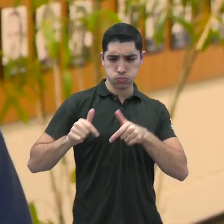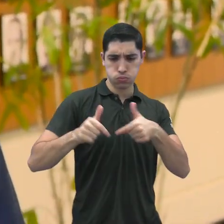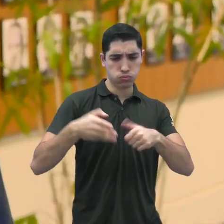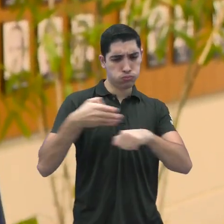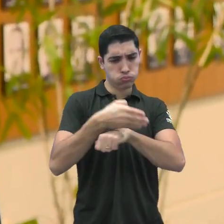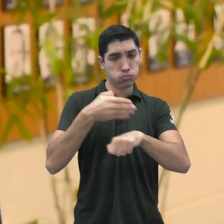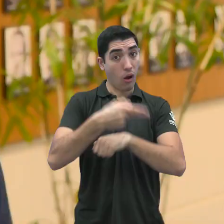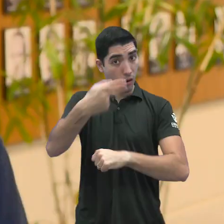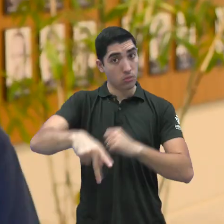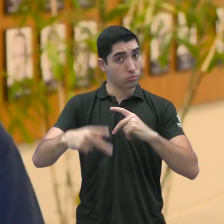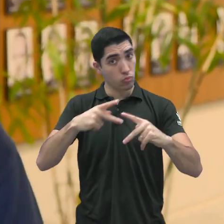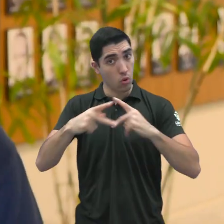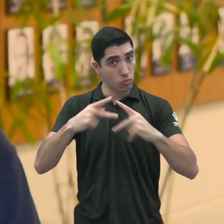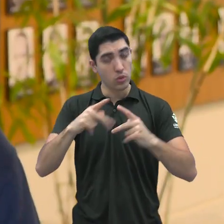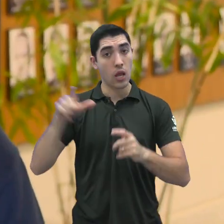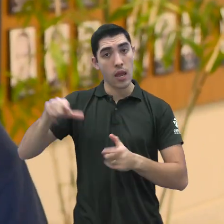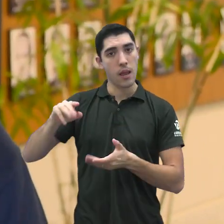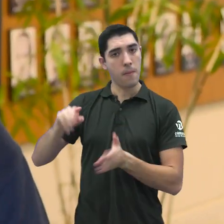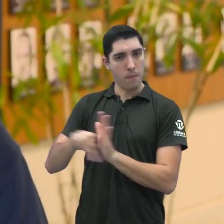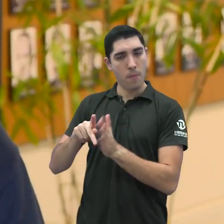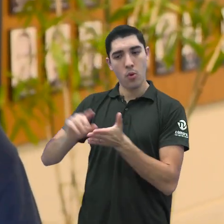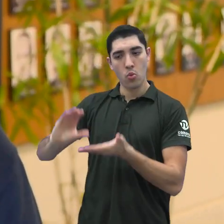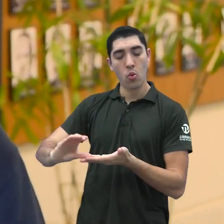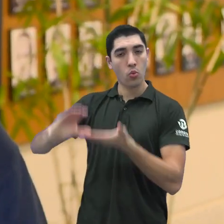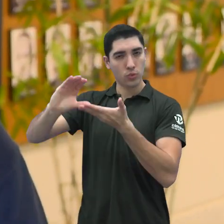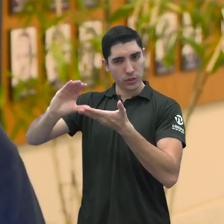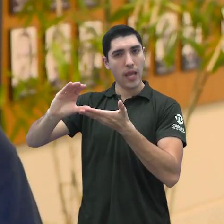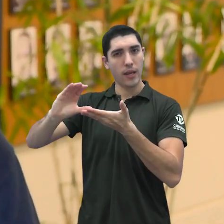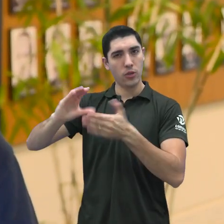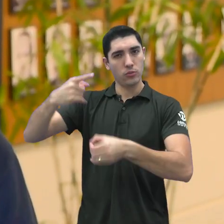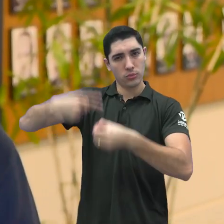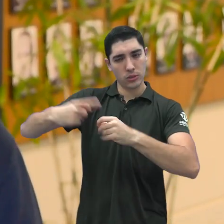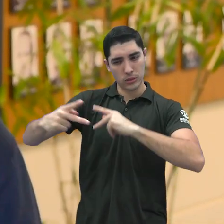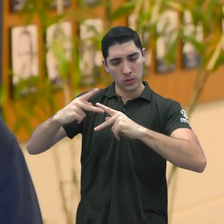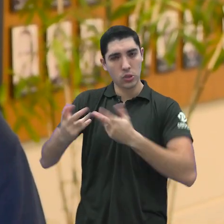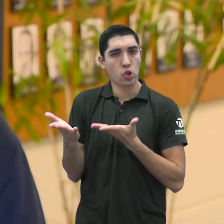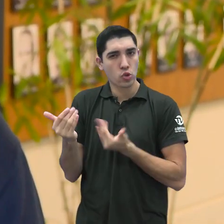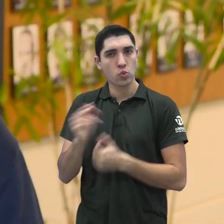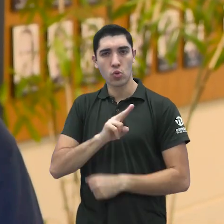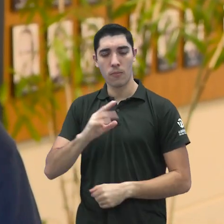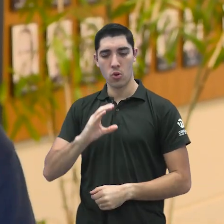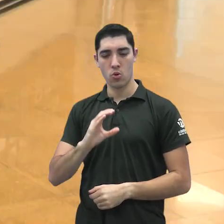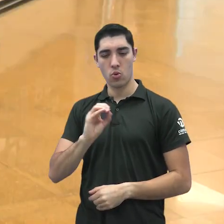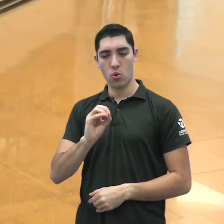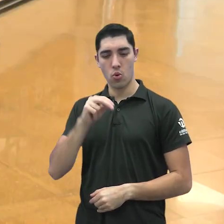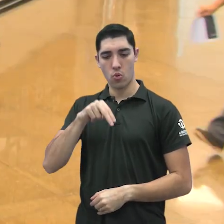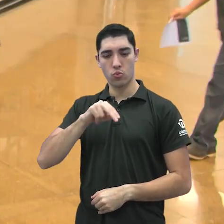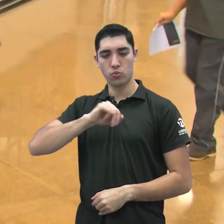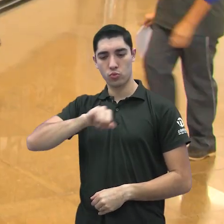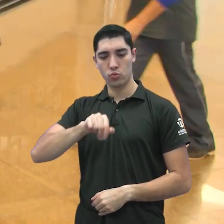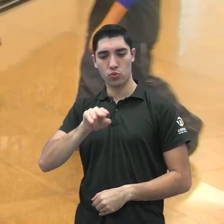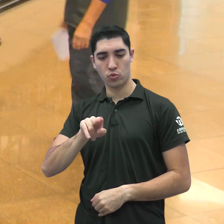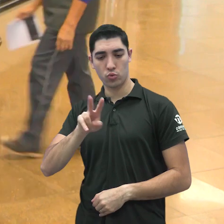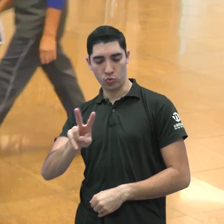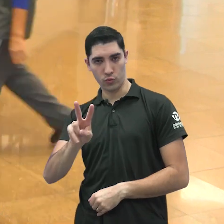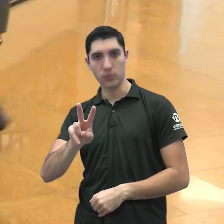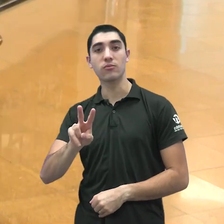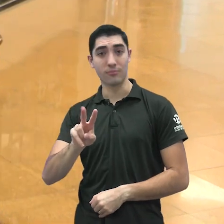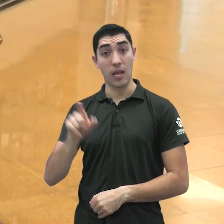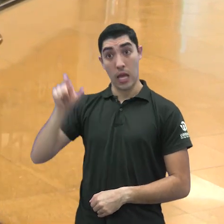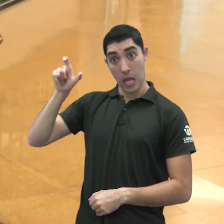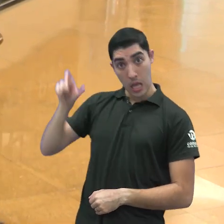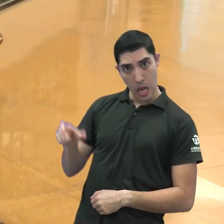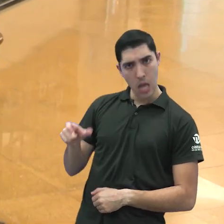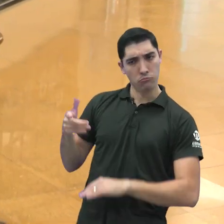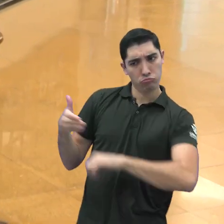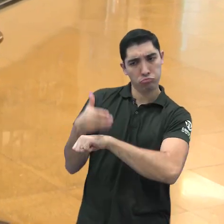das decisões da cidade como membro do Conselho Municipal de Juventude, o CONJUVE. O órgão permanente